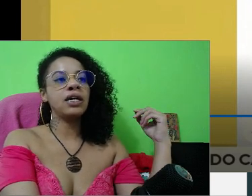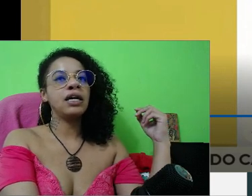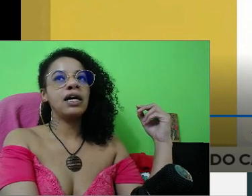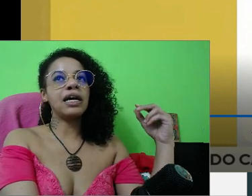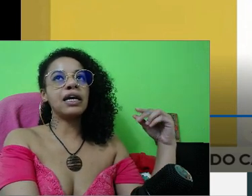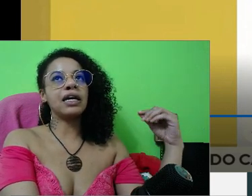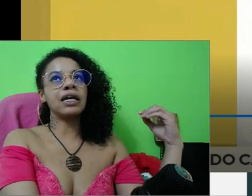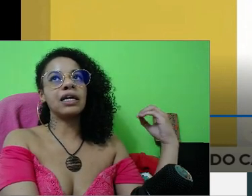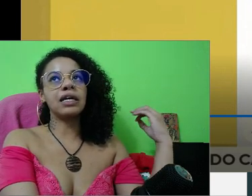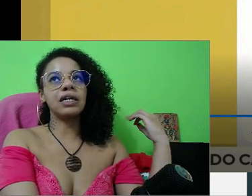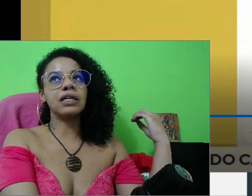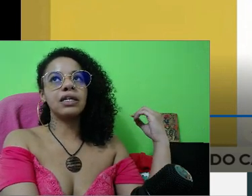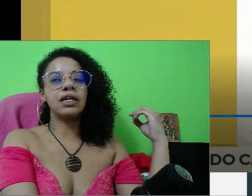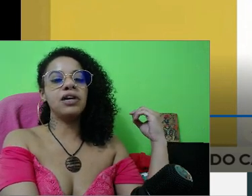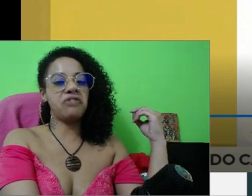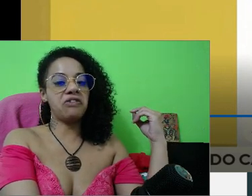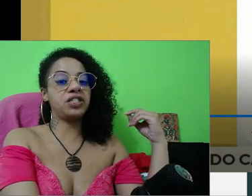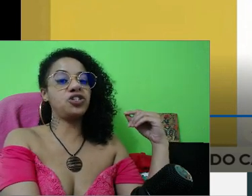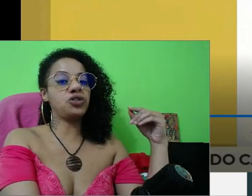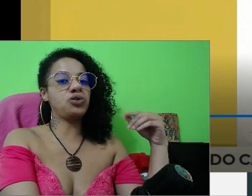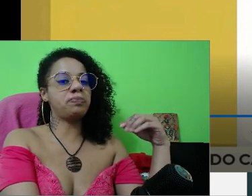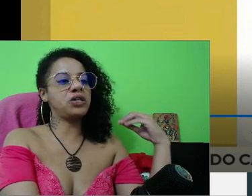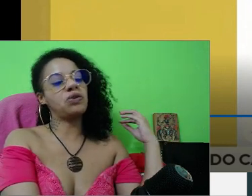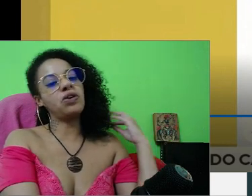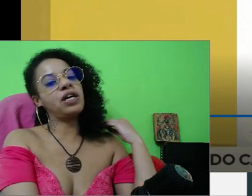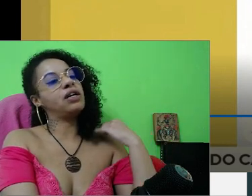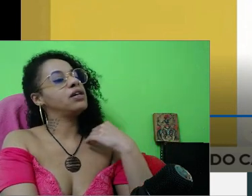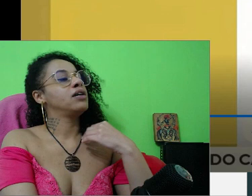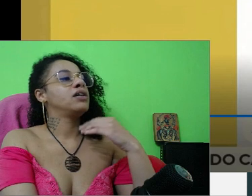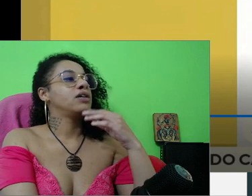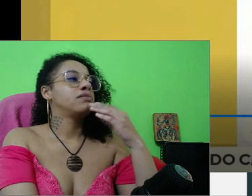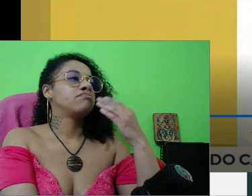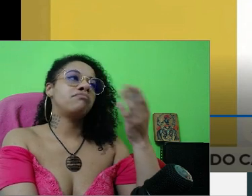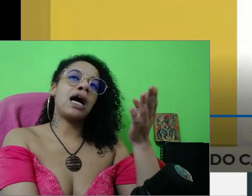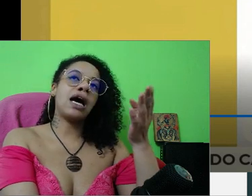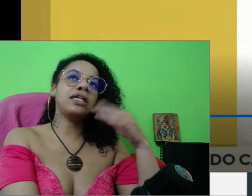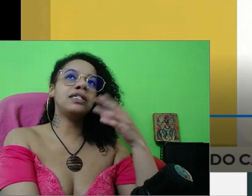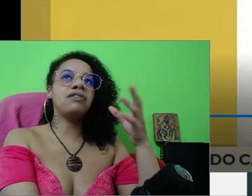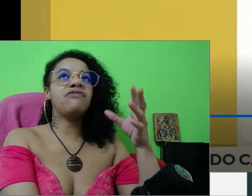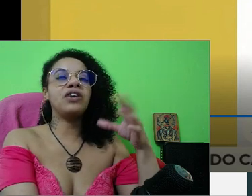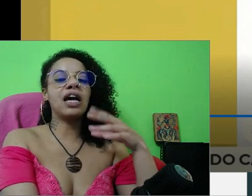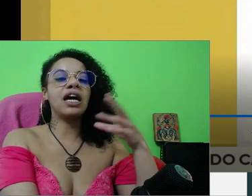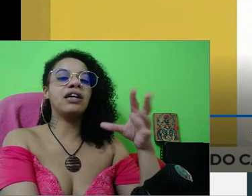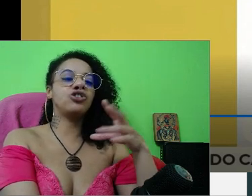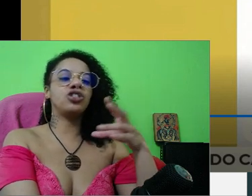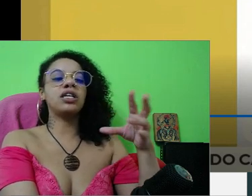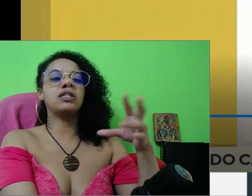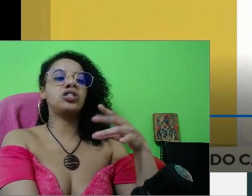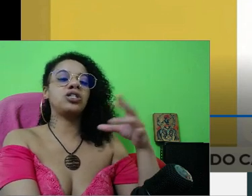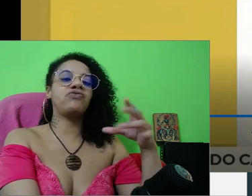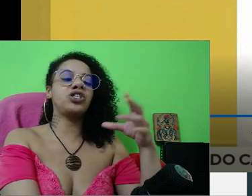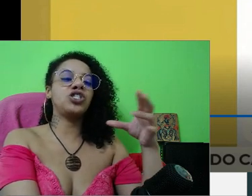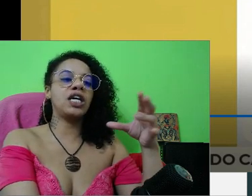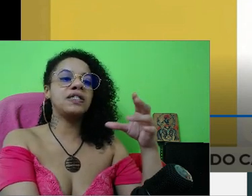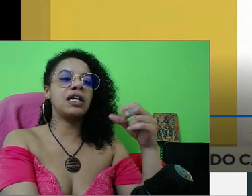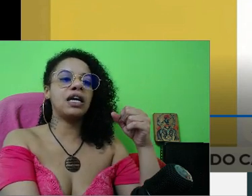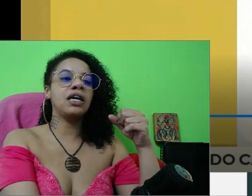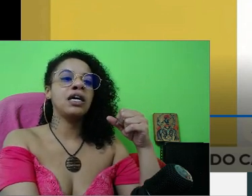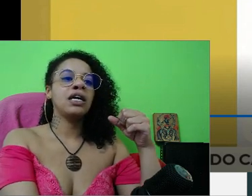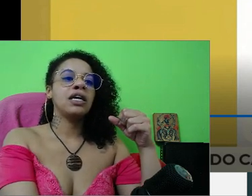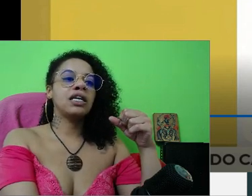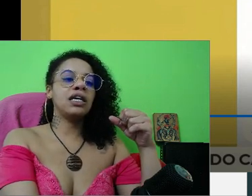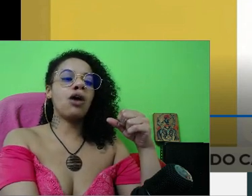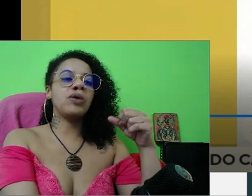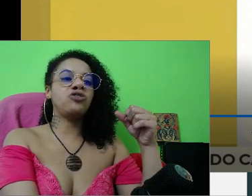né E vão fazer de tudo para isso ocorrer Mas enfim aí Onde existe a divergência